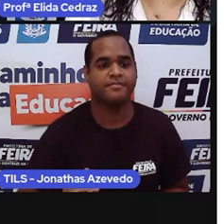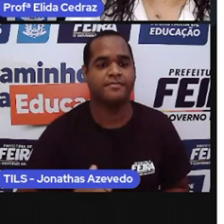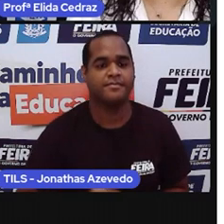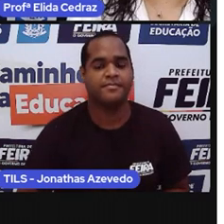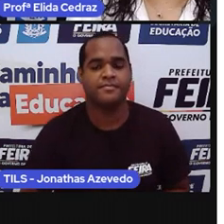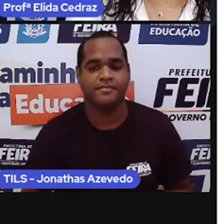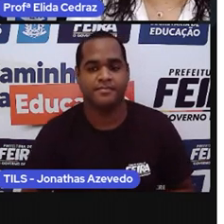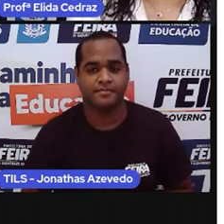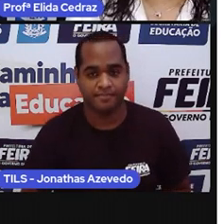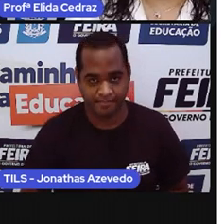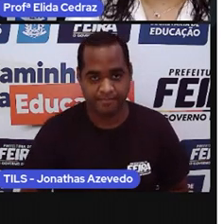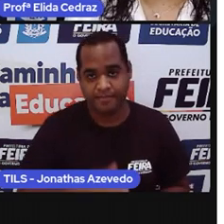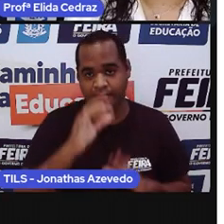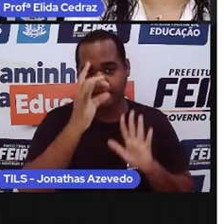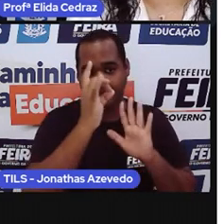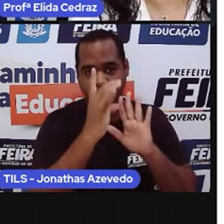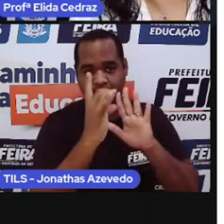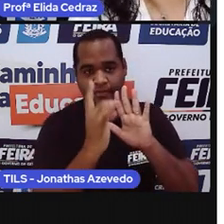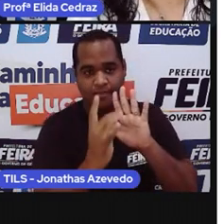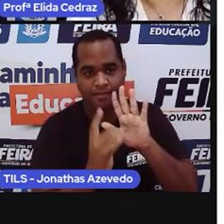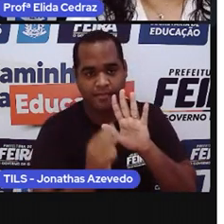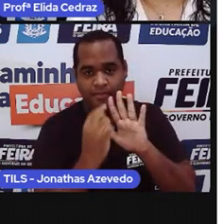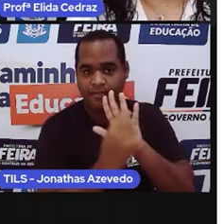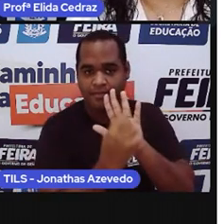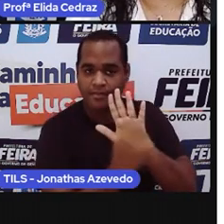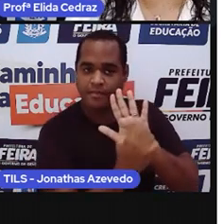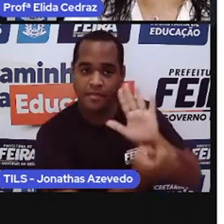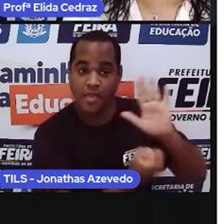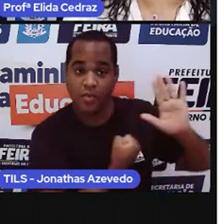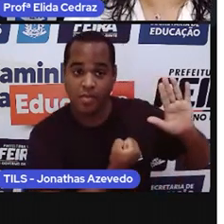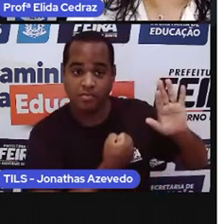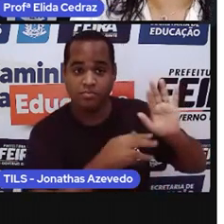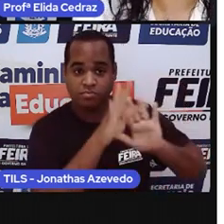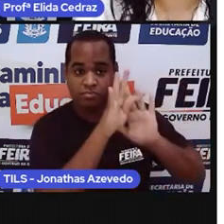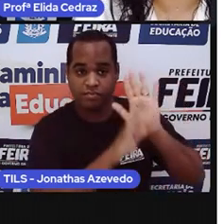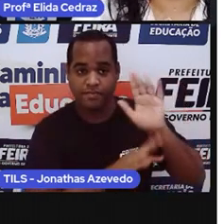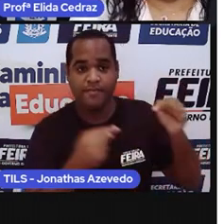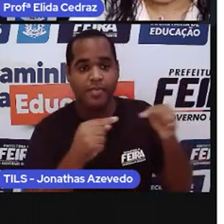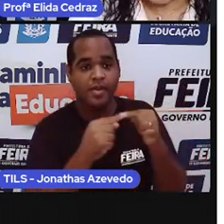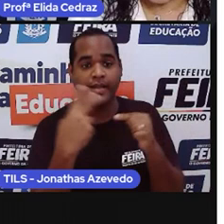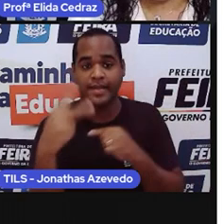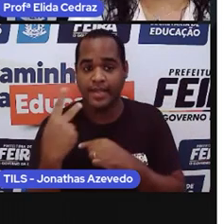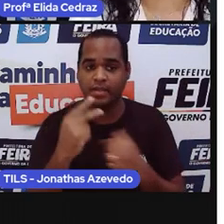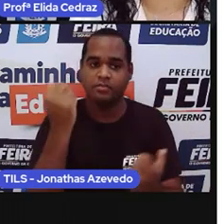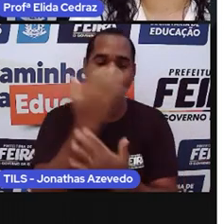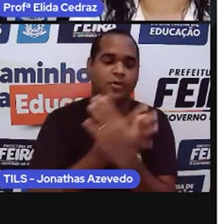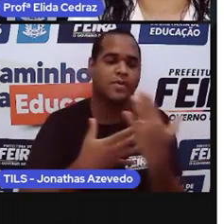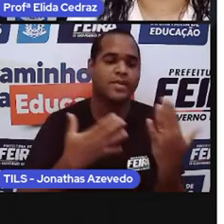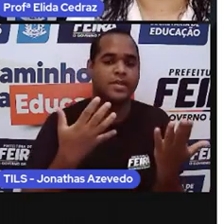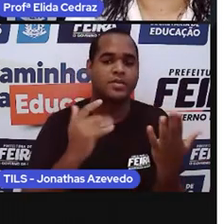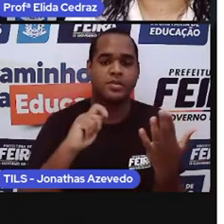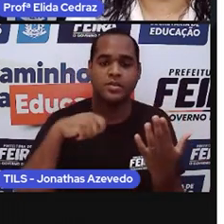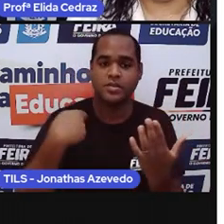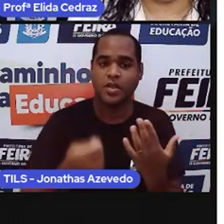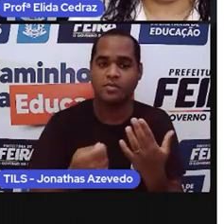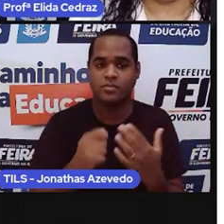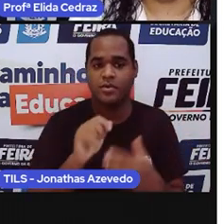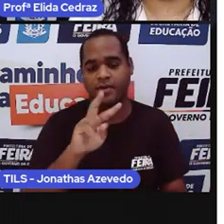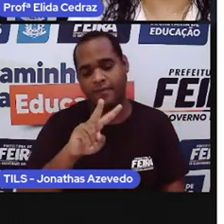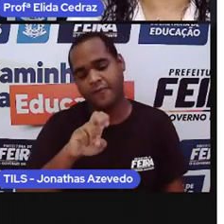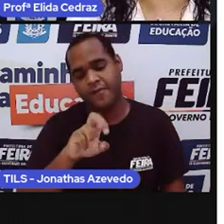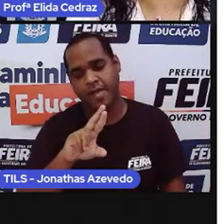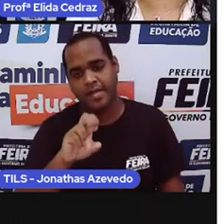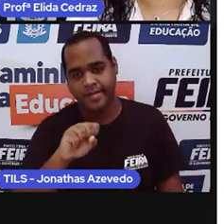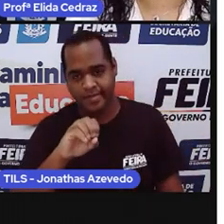Cada linha numerada desse texto, na música a gente chama de